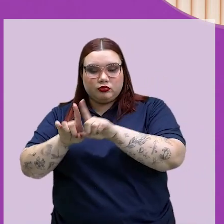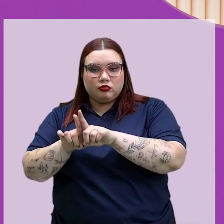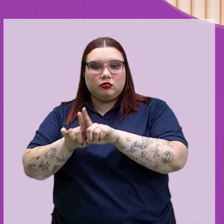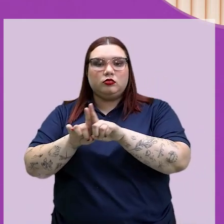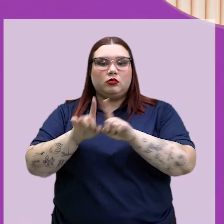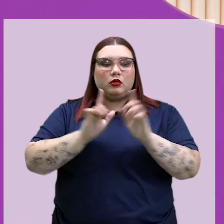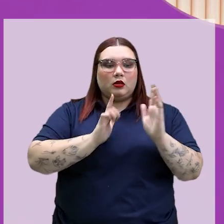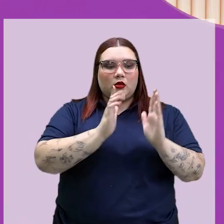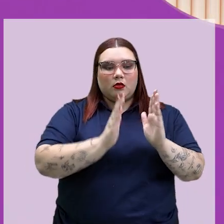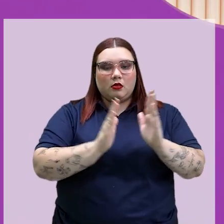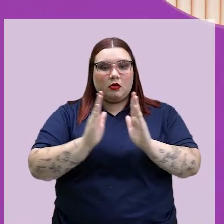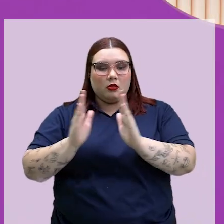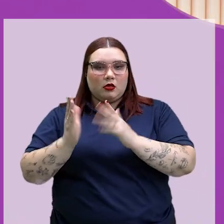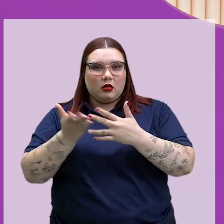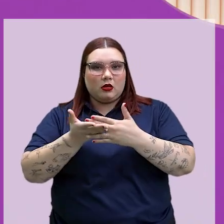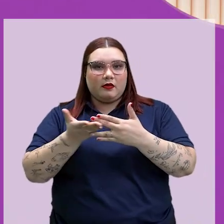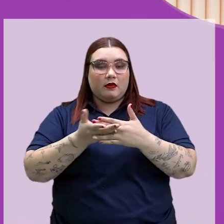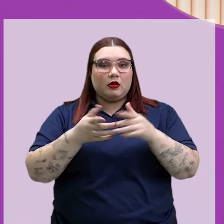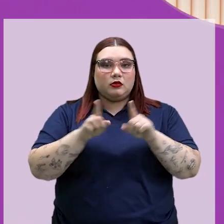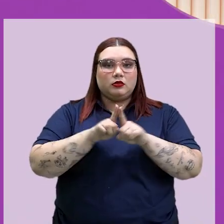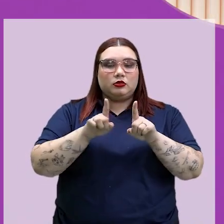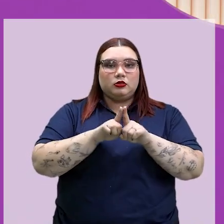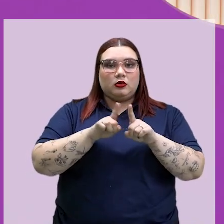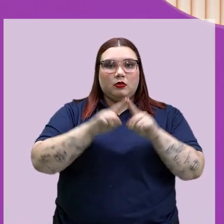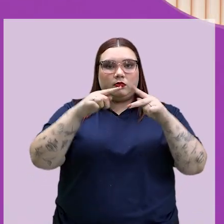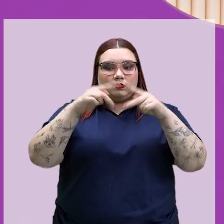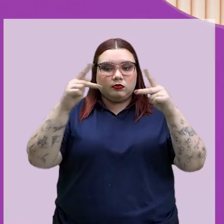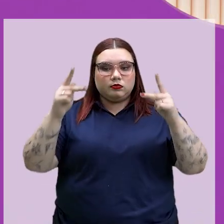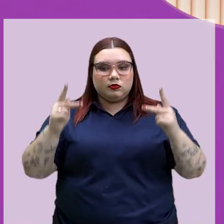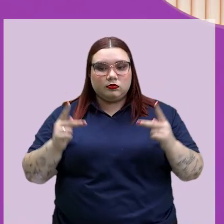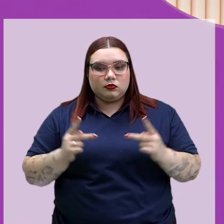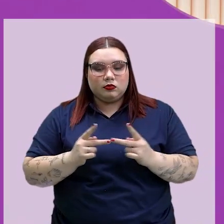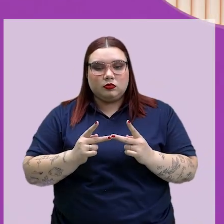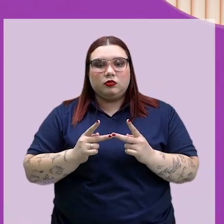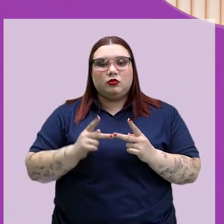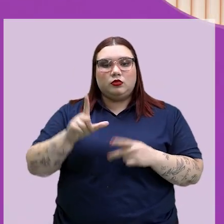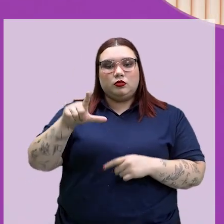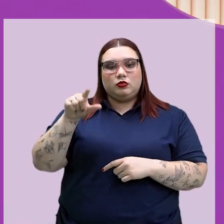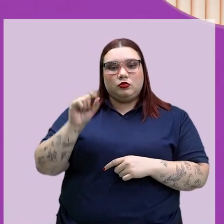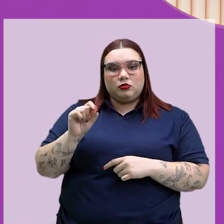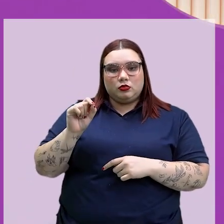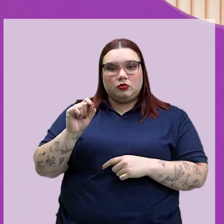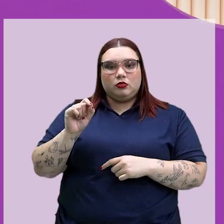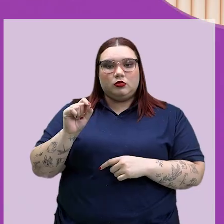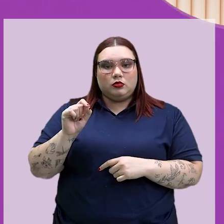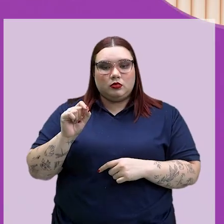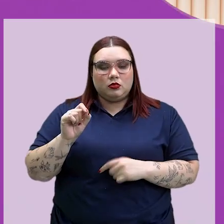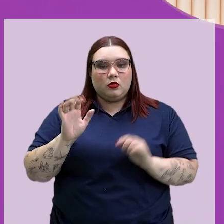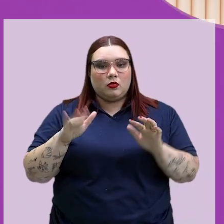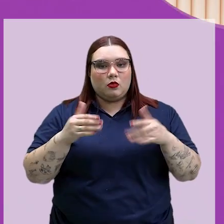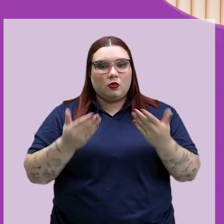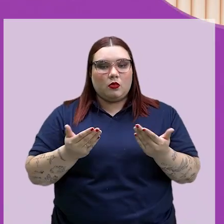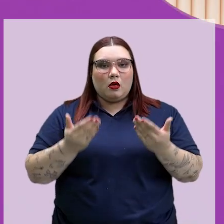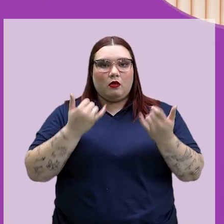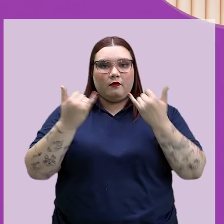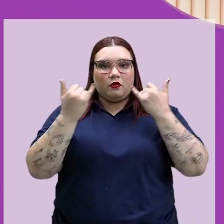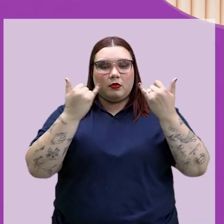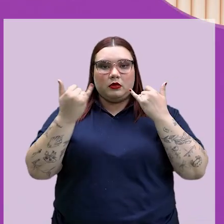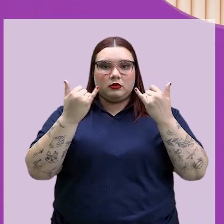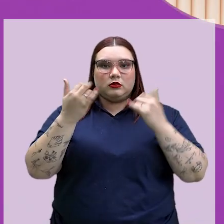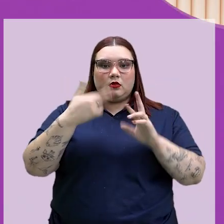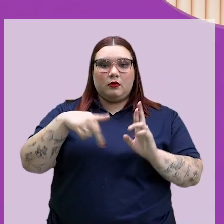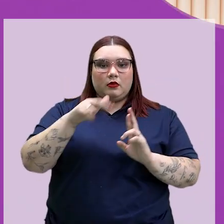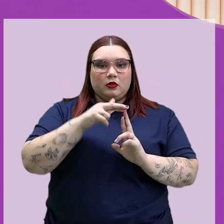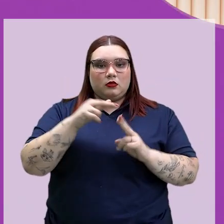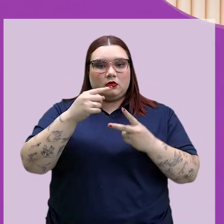com intervalos. E o gráfico de setores, eu primeiro escolho qual é a frequência que eu quero trabalhar.